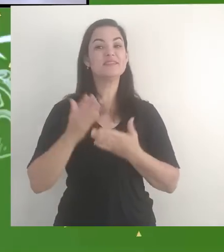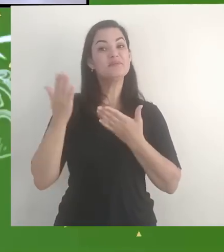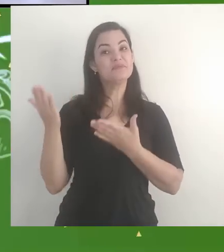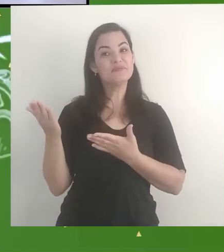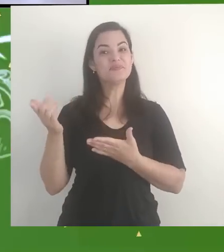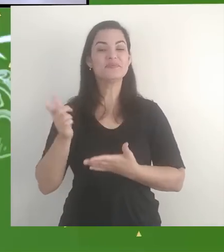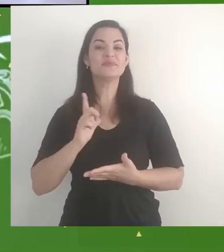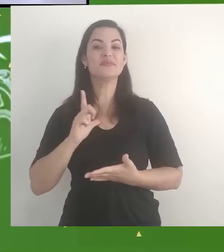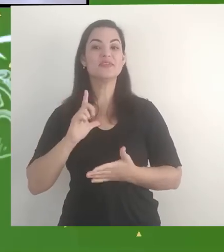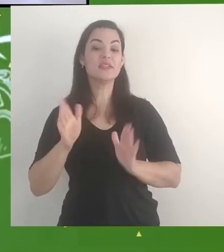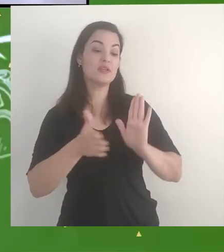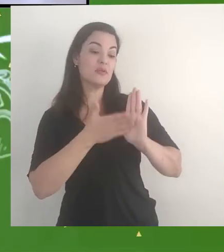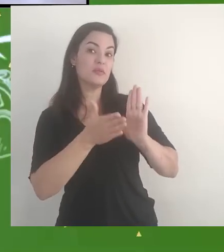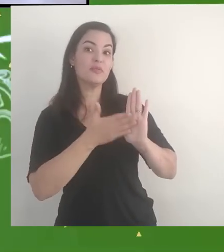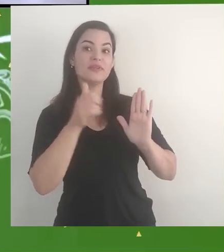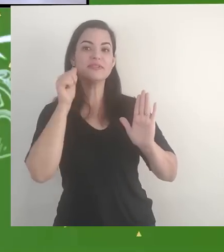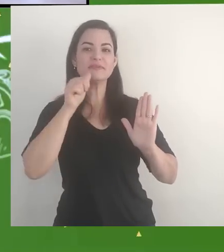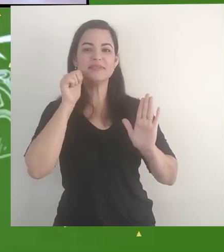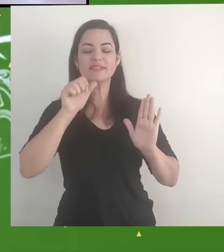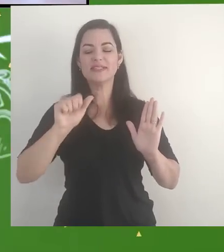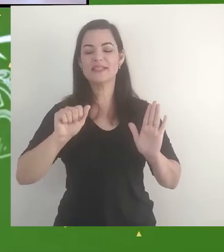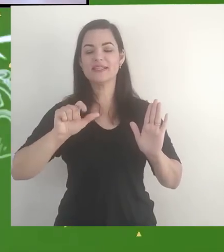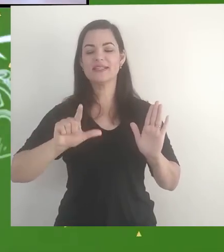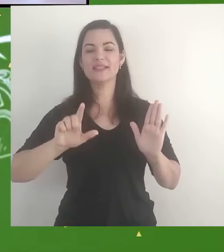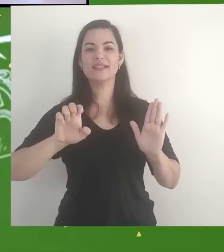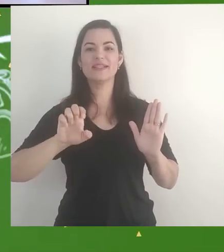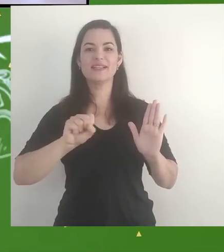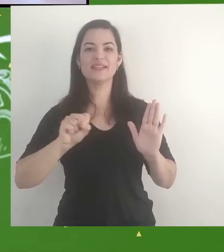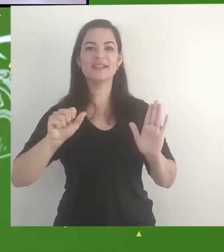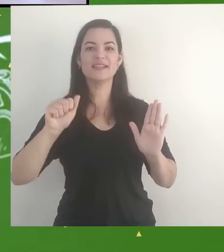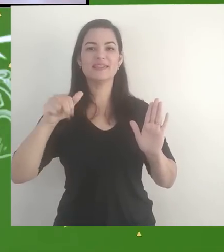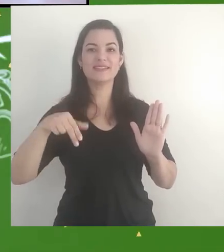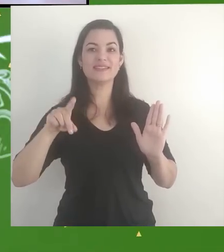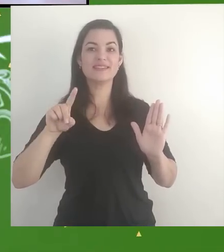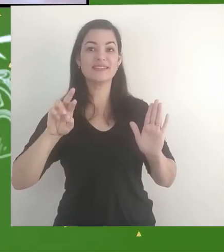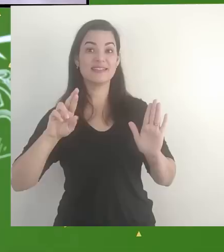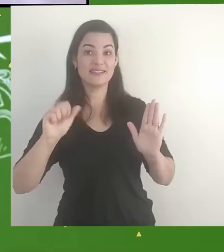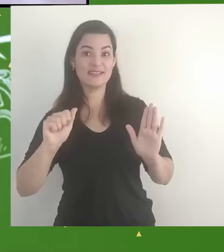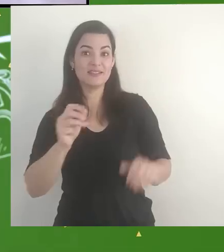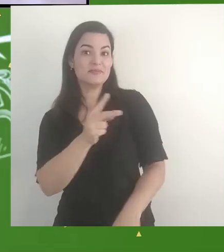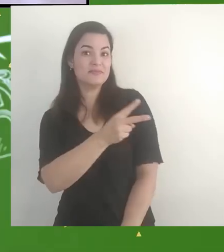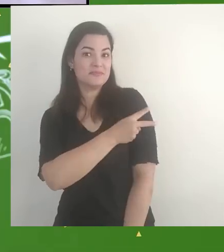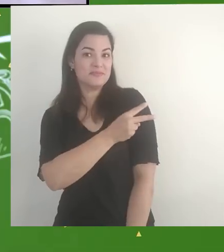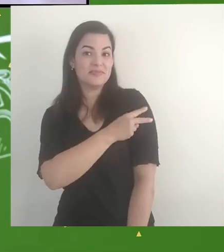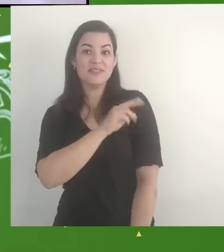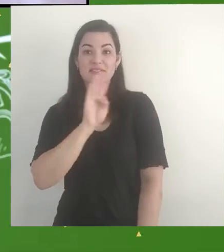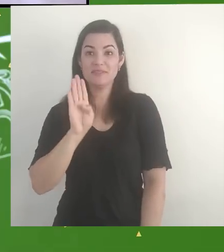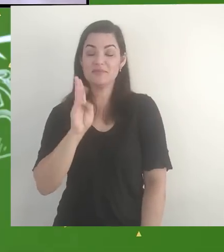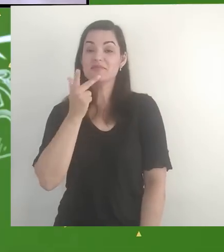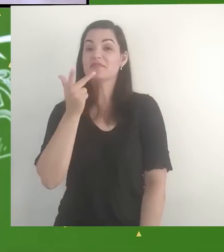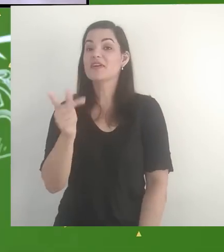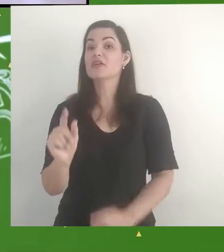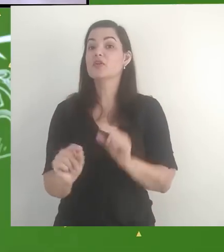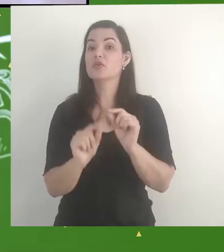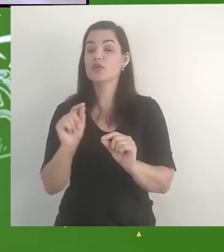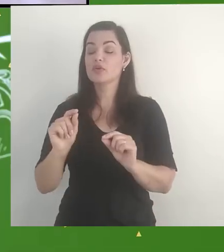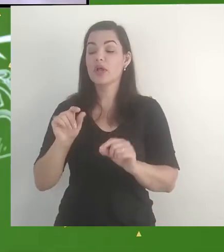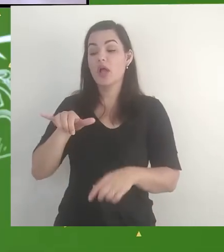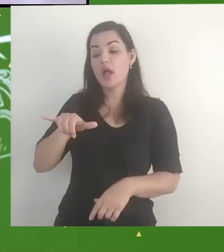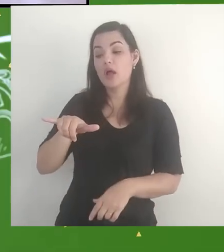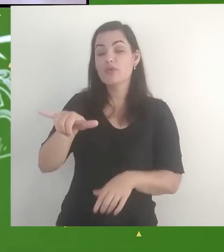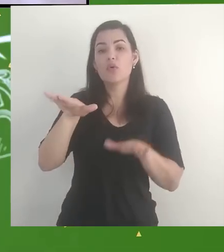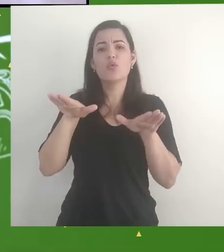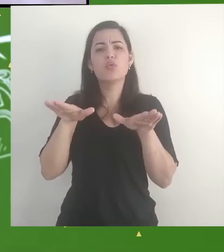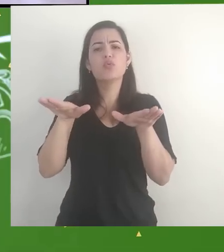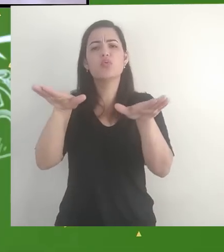Temos aqui a proposta da Alessandra, aluna do 2º ano B. Ela fala que o